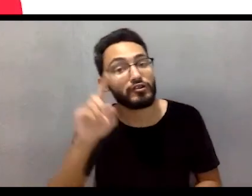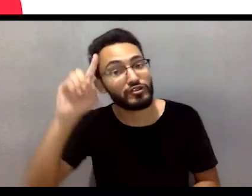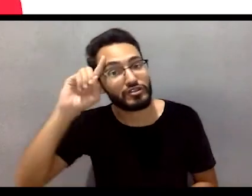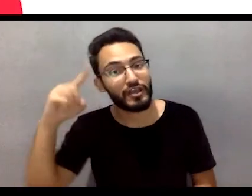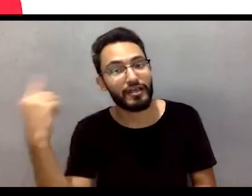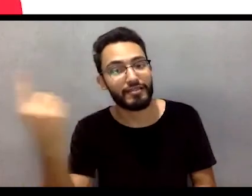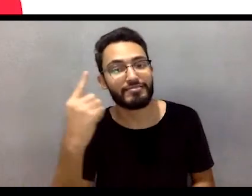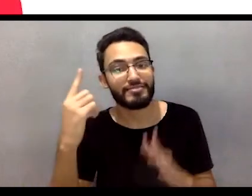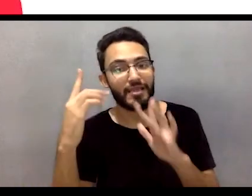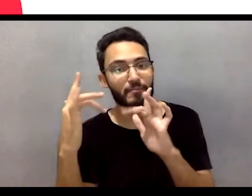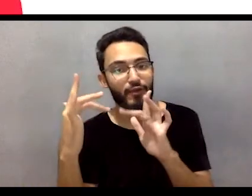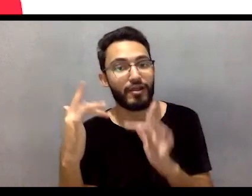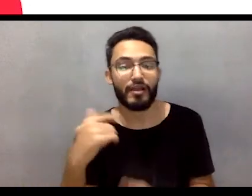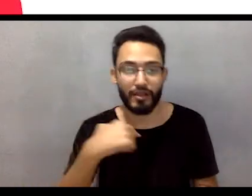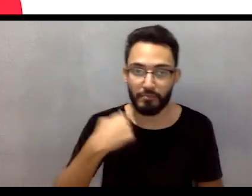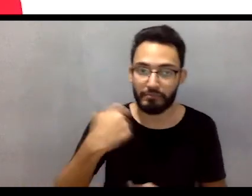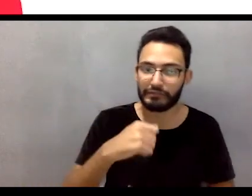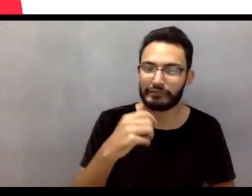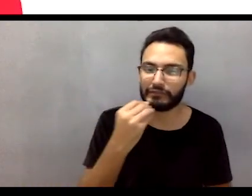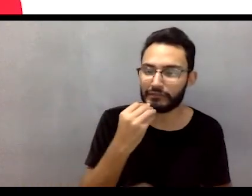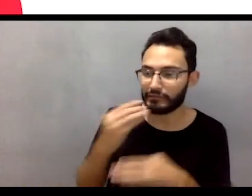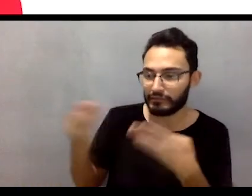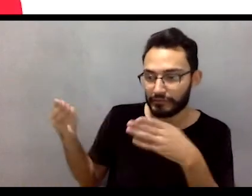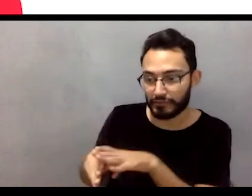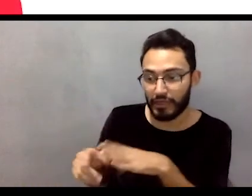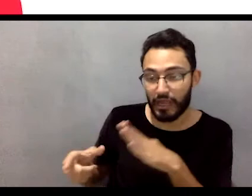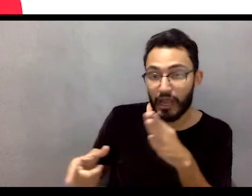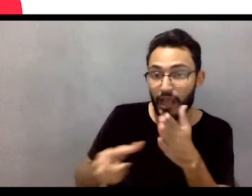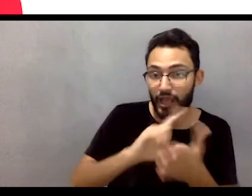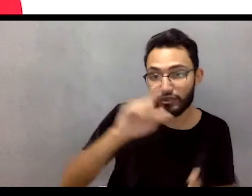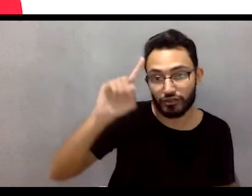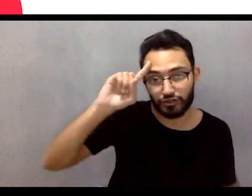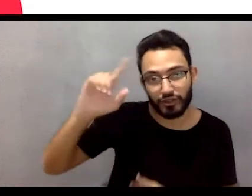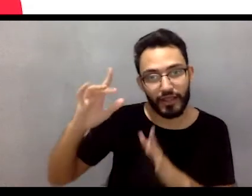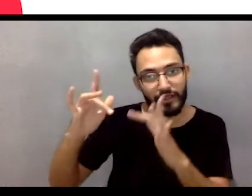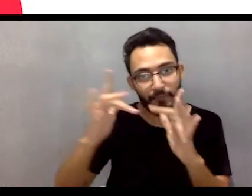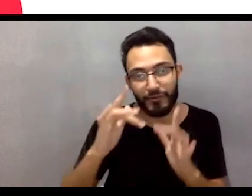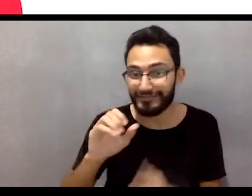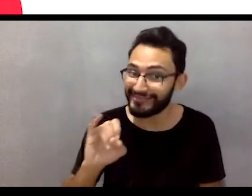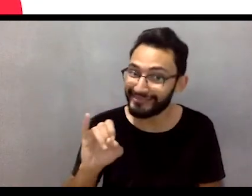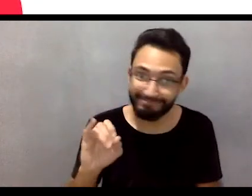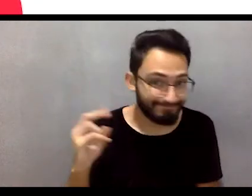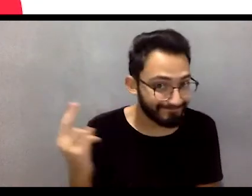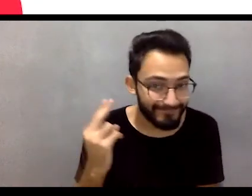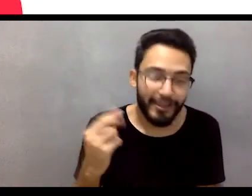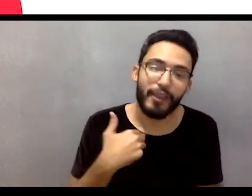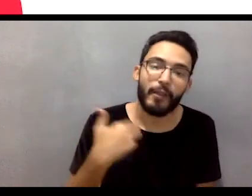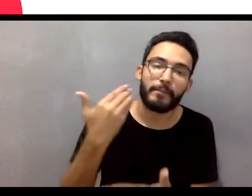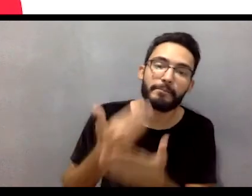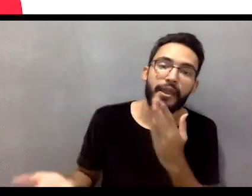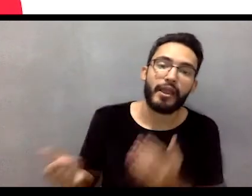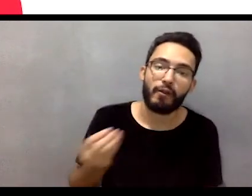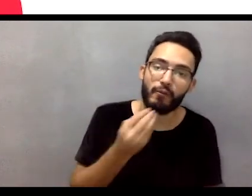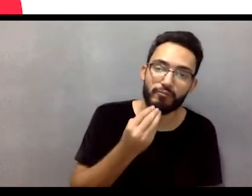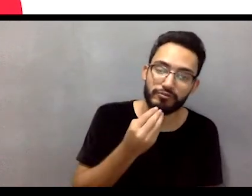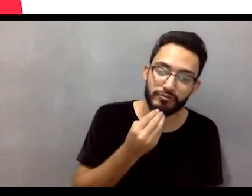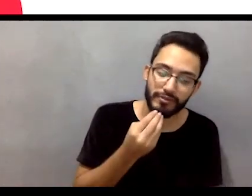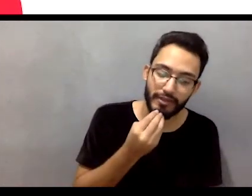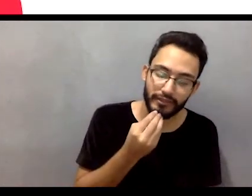Eu tenho que entregar isso antes do Dia dos Namorados, senão eu perco a minha